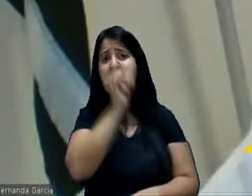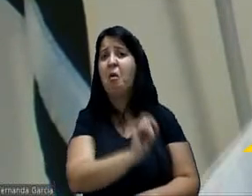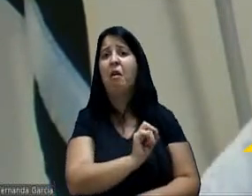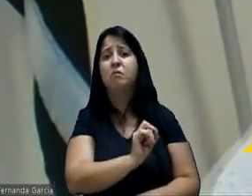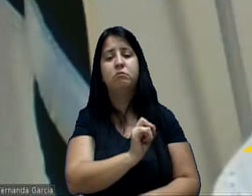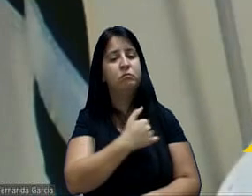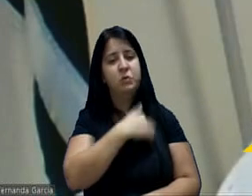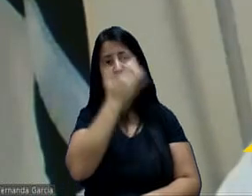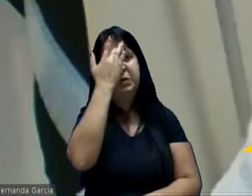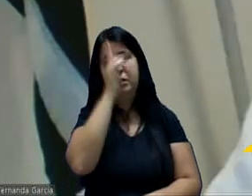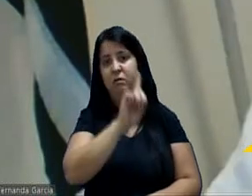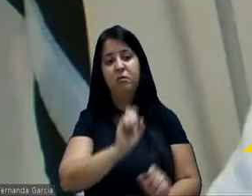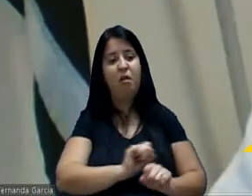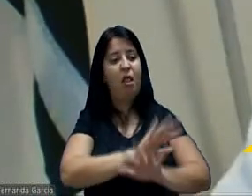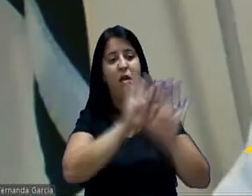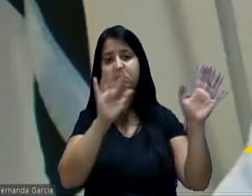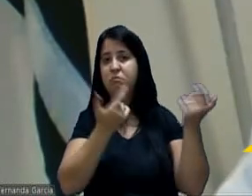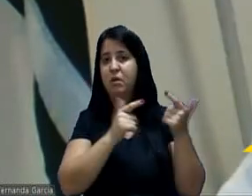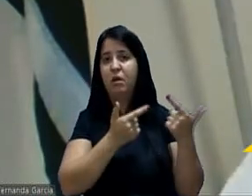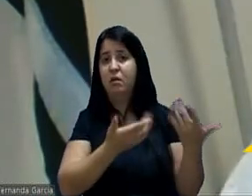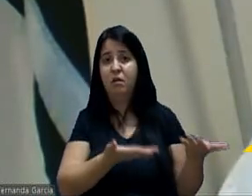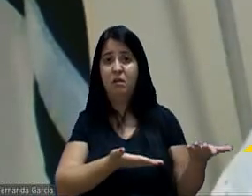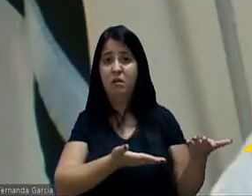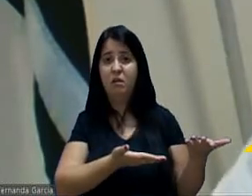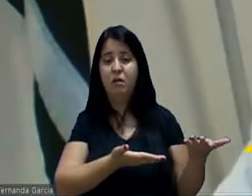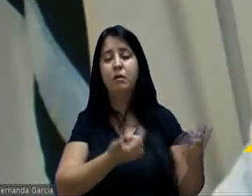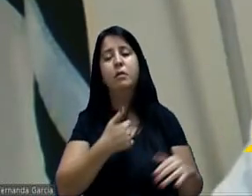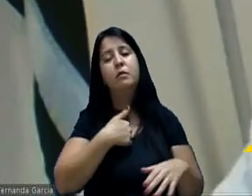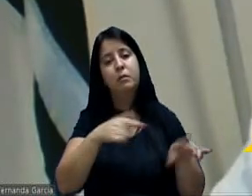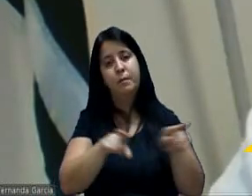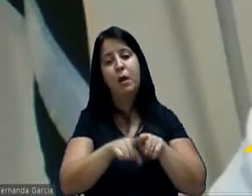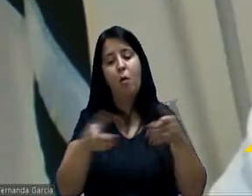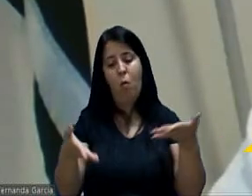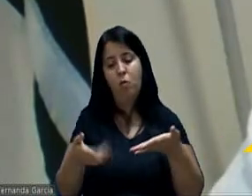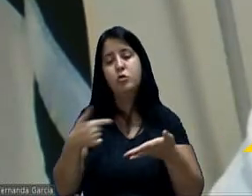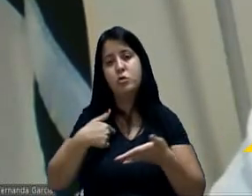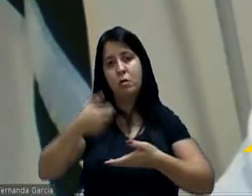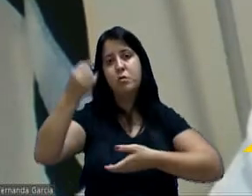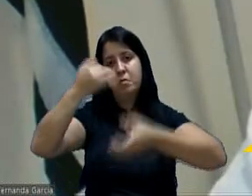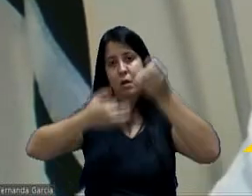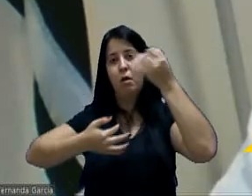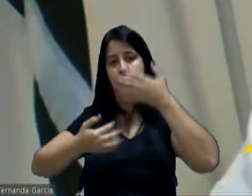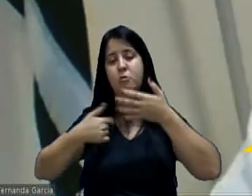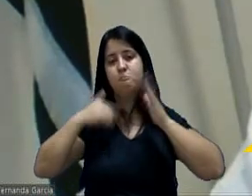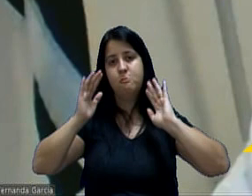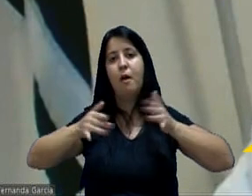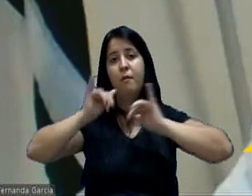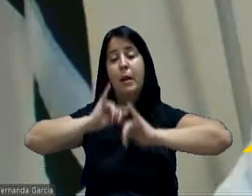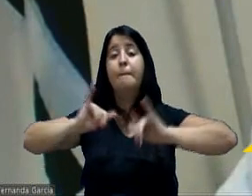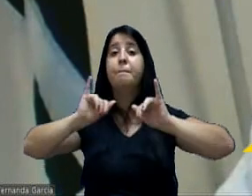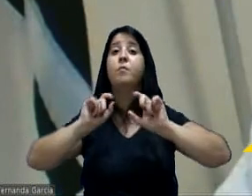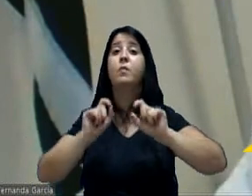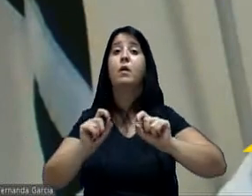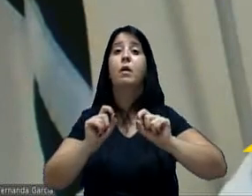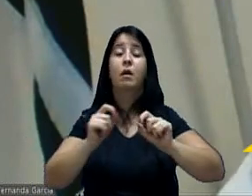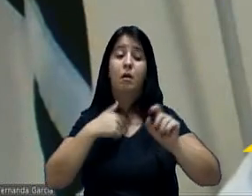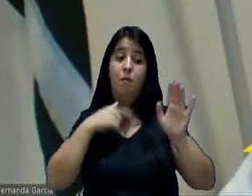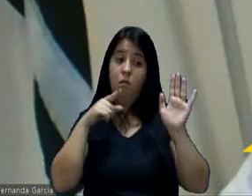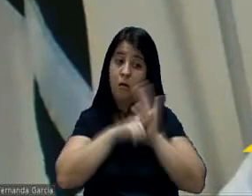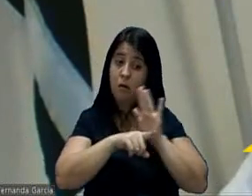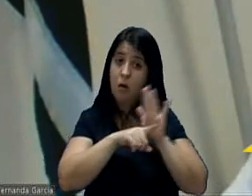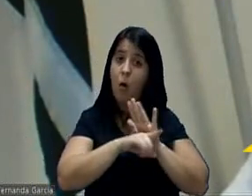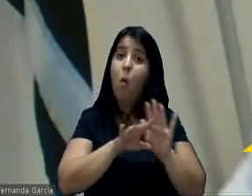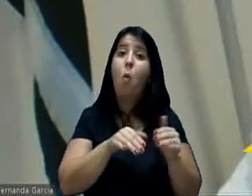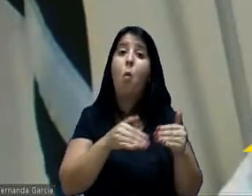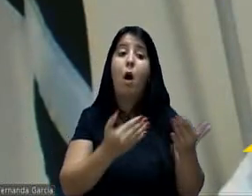uma transparência. Quais são, tanto é que eu comentei hoje na sessão ordinária, questionando quais são